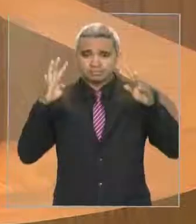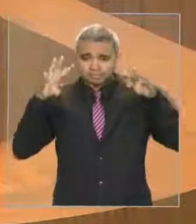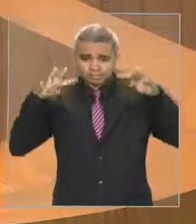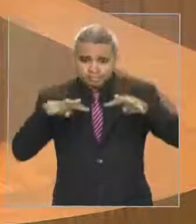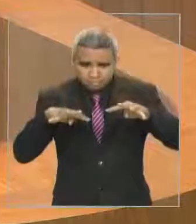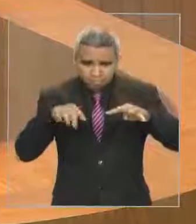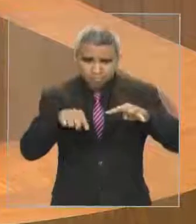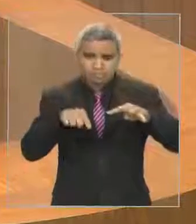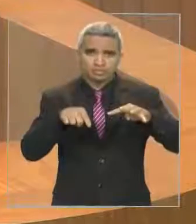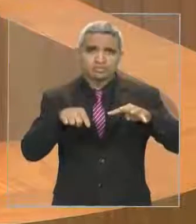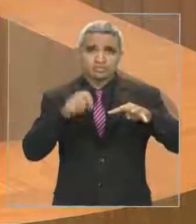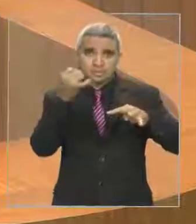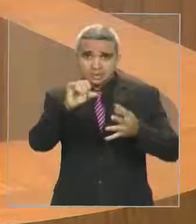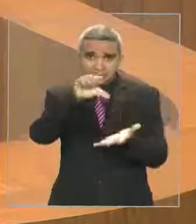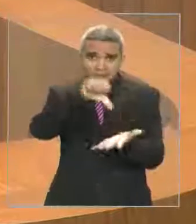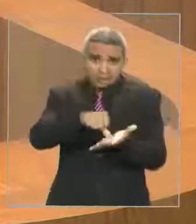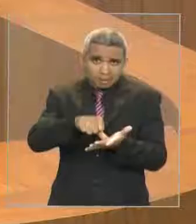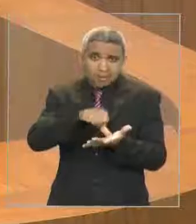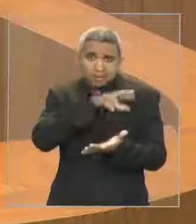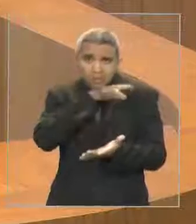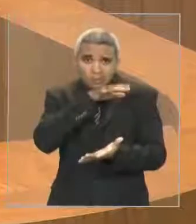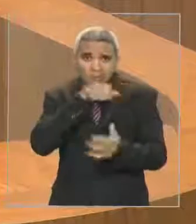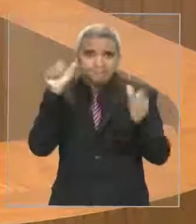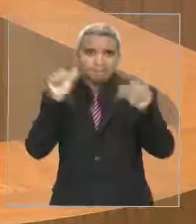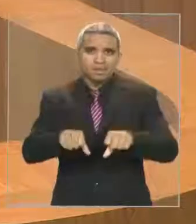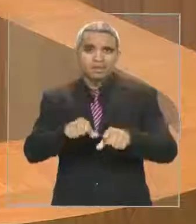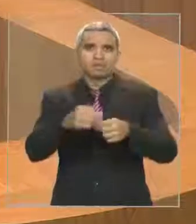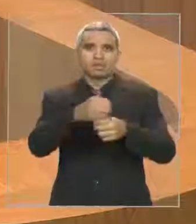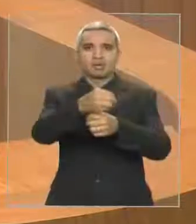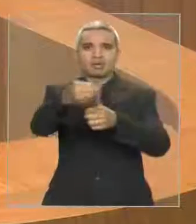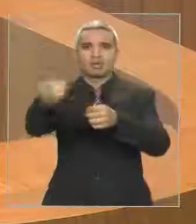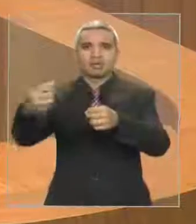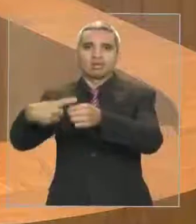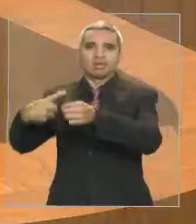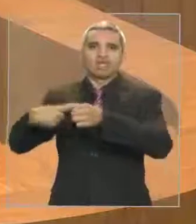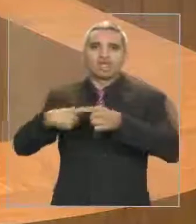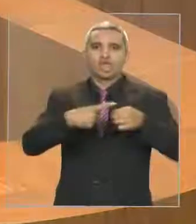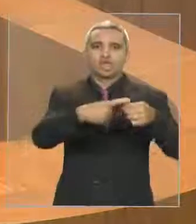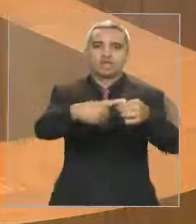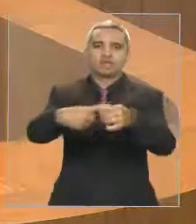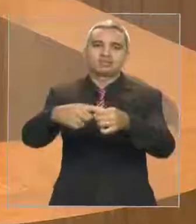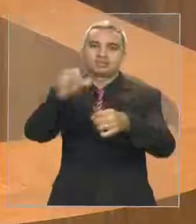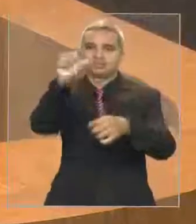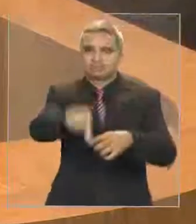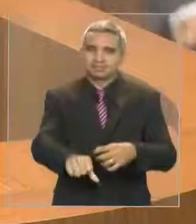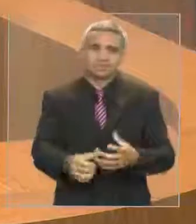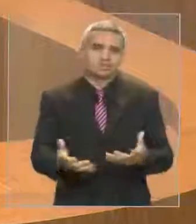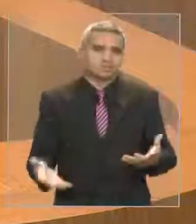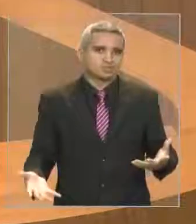em todo o estado do Maranhão. Então, precisamos dar atenção à educação em todo o estado e na capital,